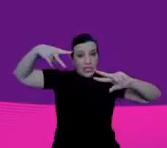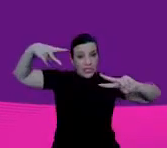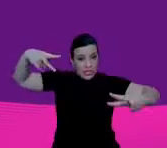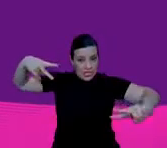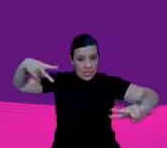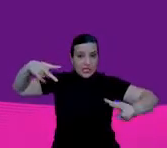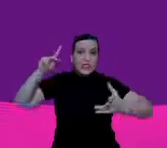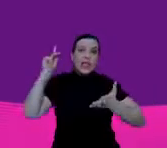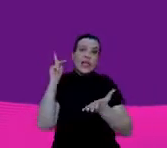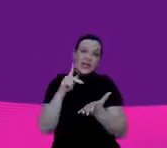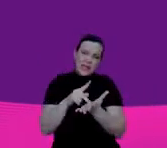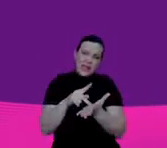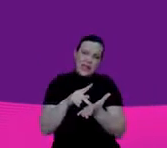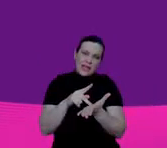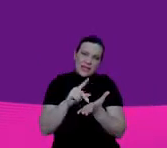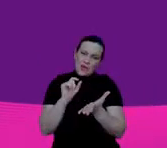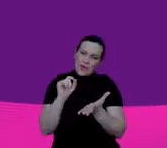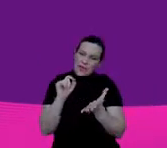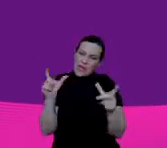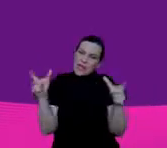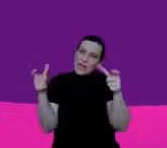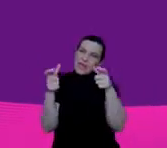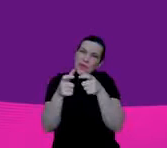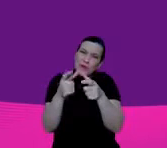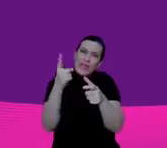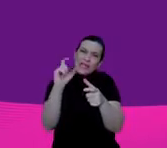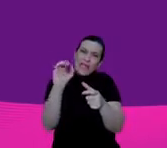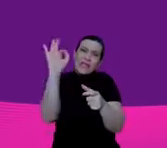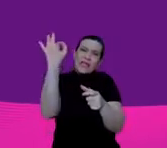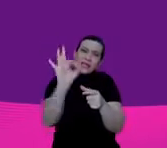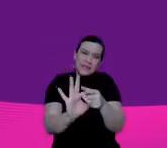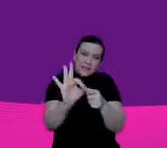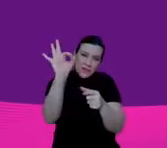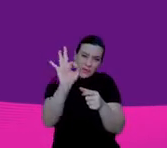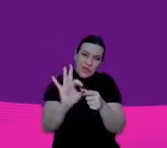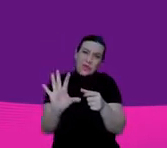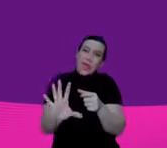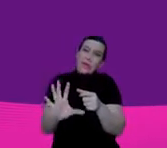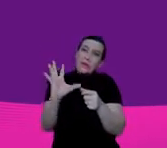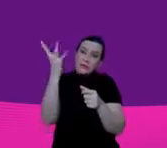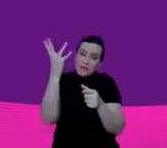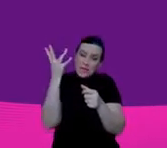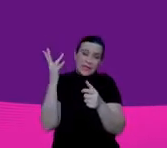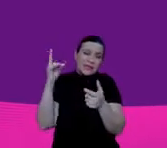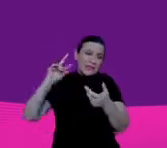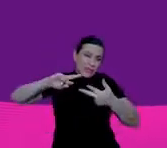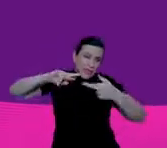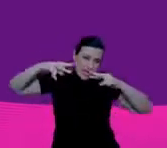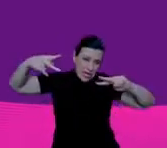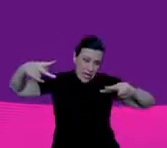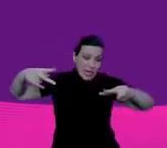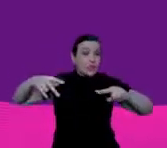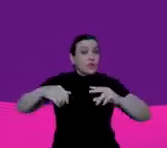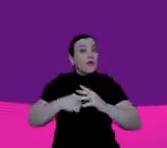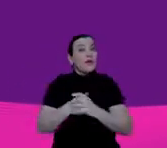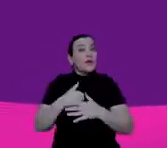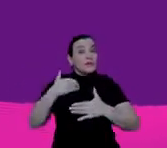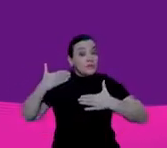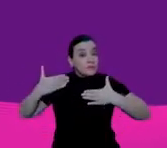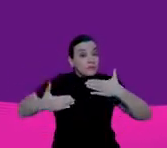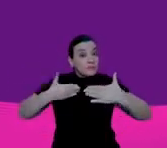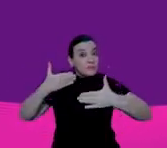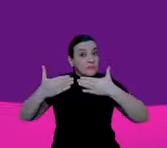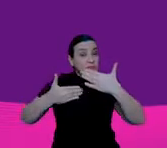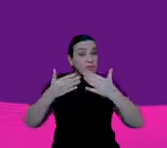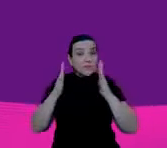minoria, se estima que em torno de 10% dos casos realmente sejam genéticos, mas os avanços que as genéticas nos